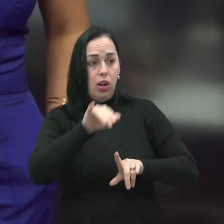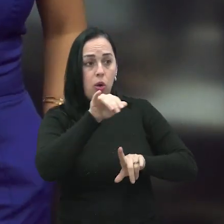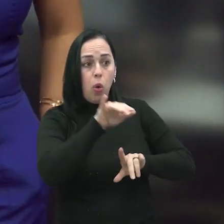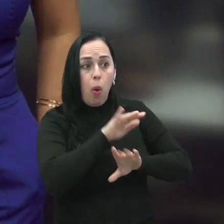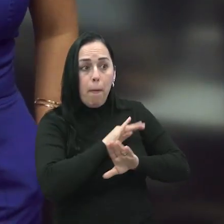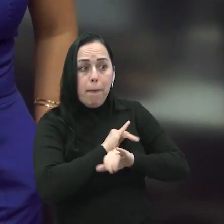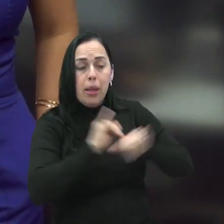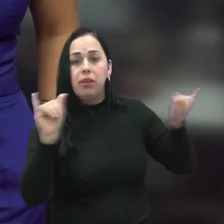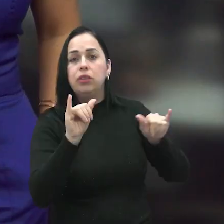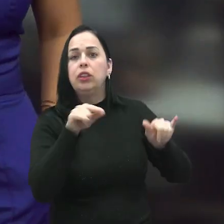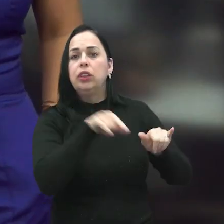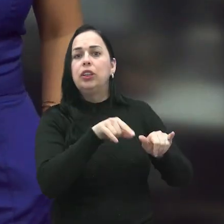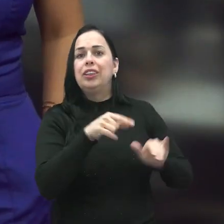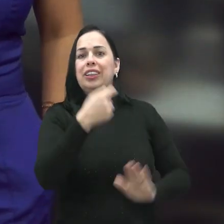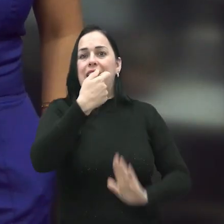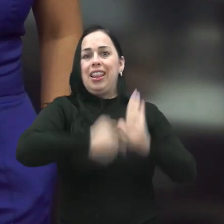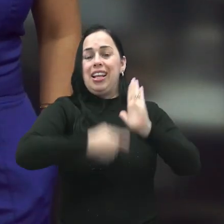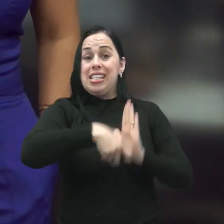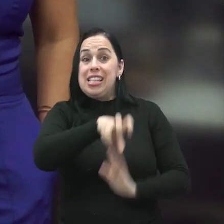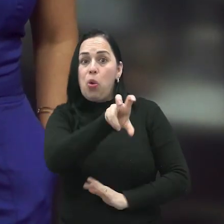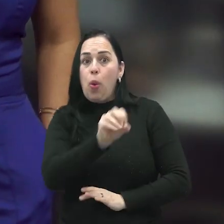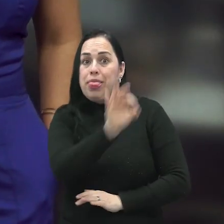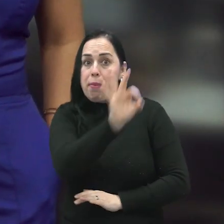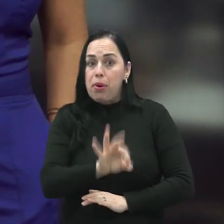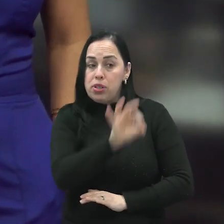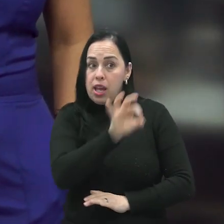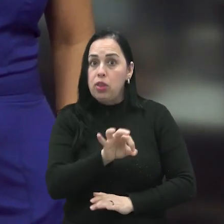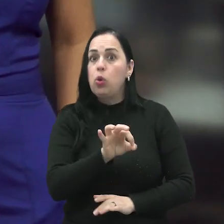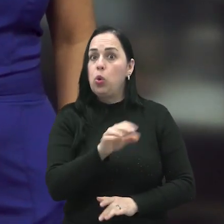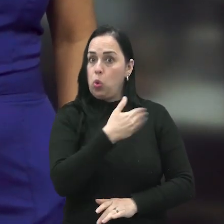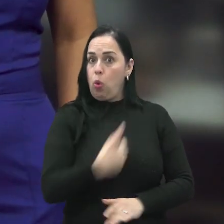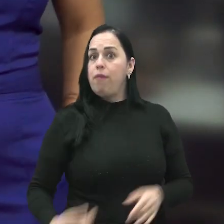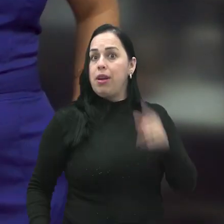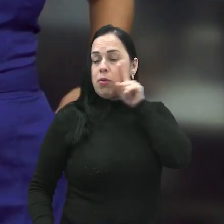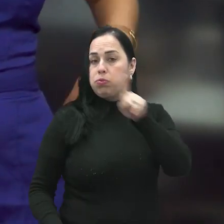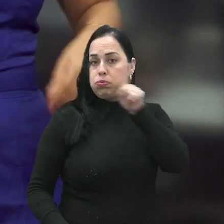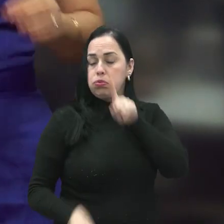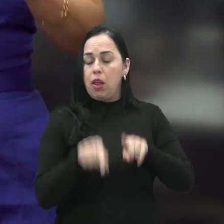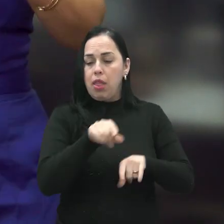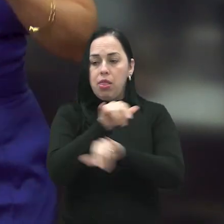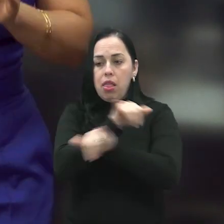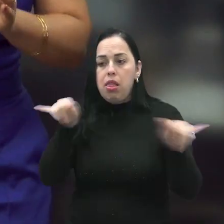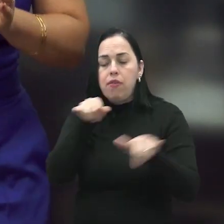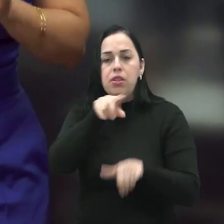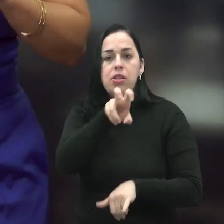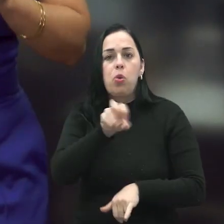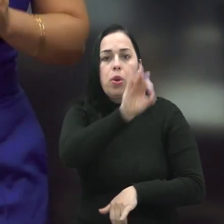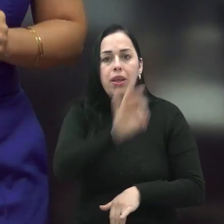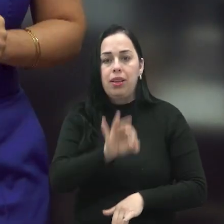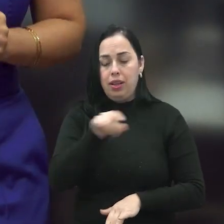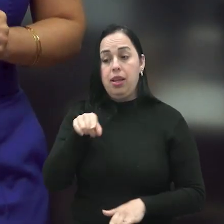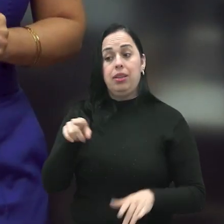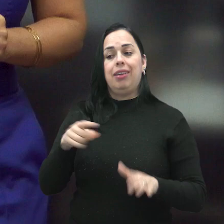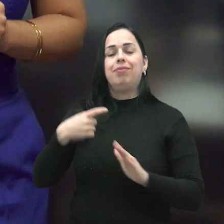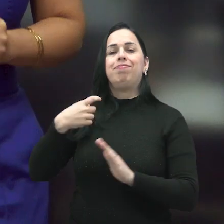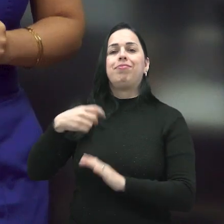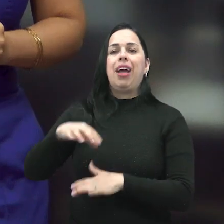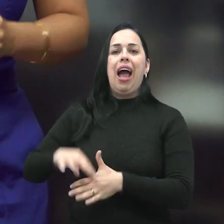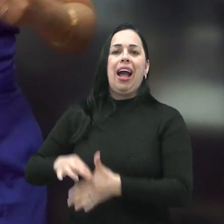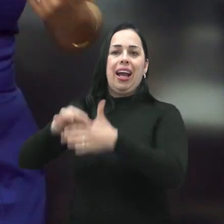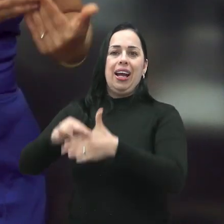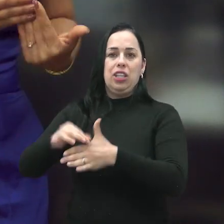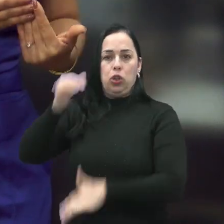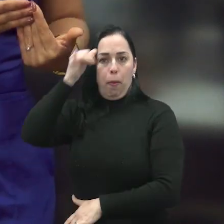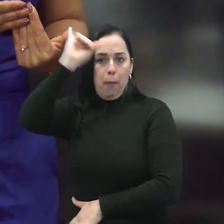foram sobretaxadas em 50% pelo governo norte-americano, está a carne bovina. O